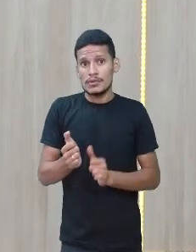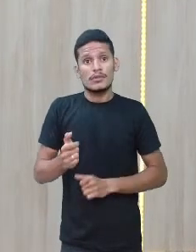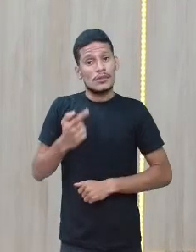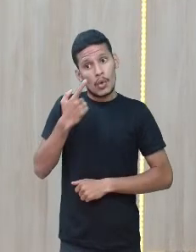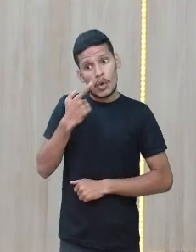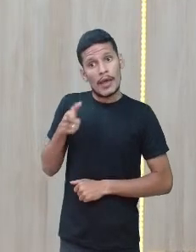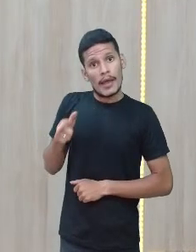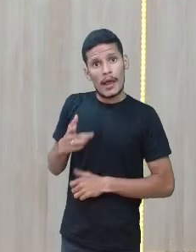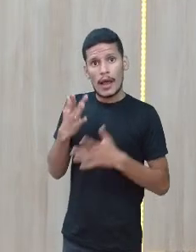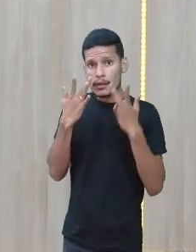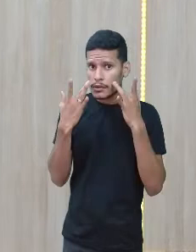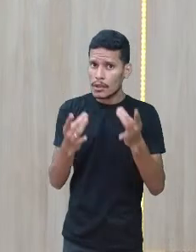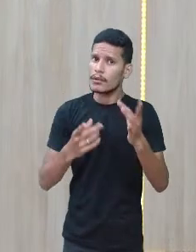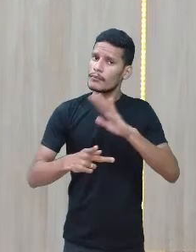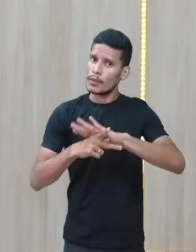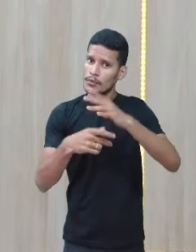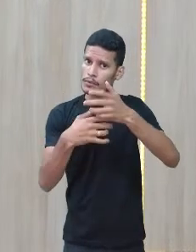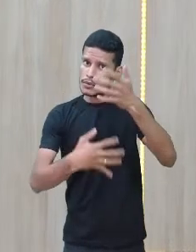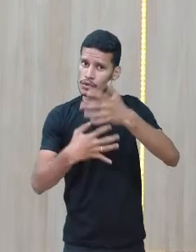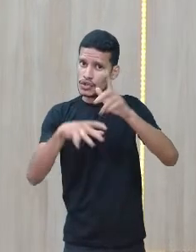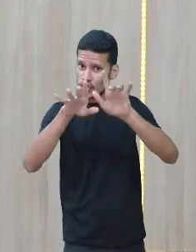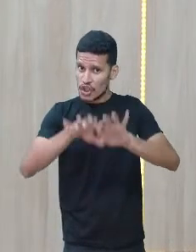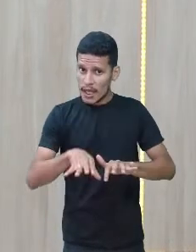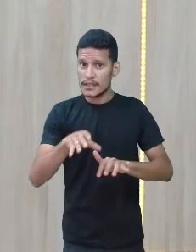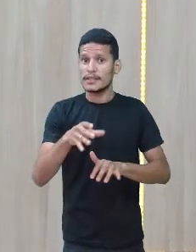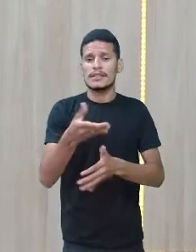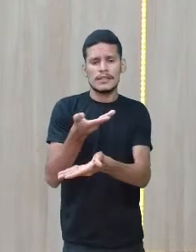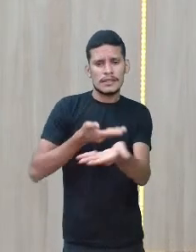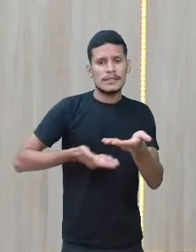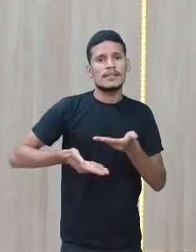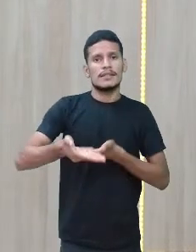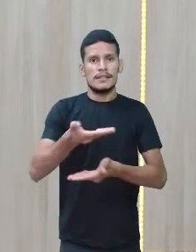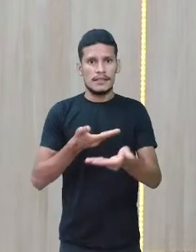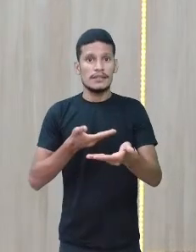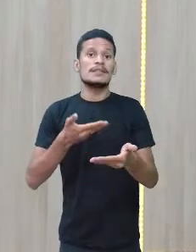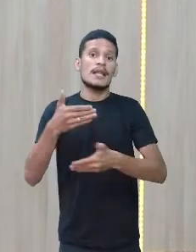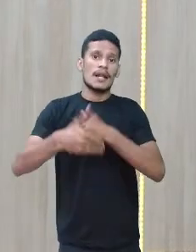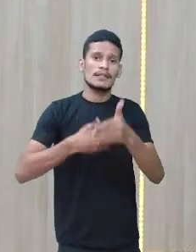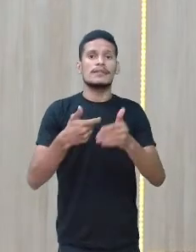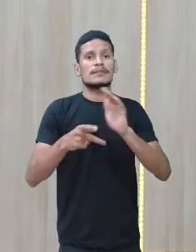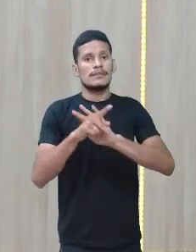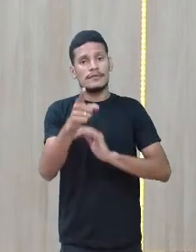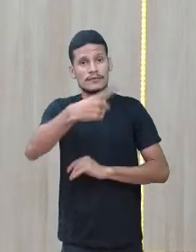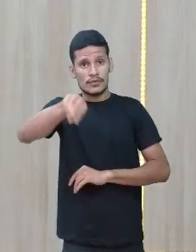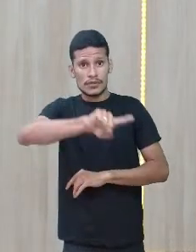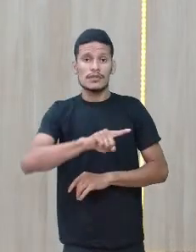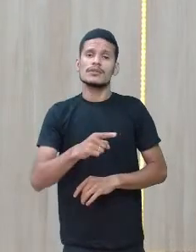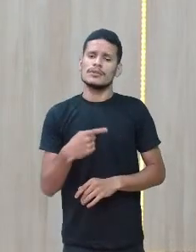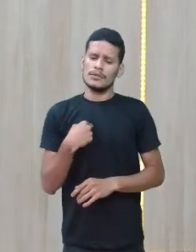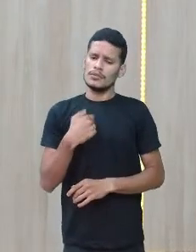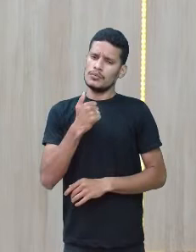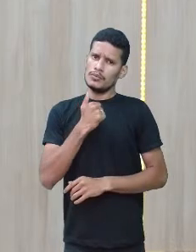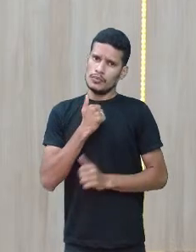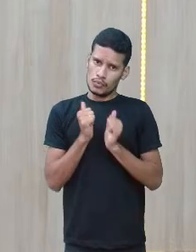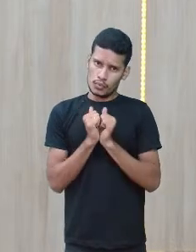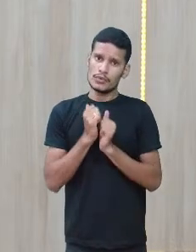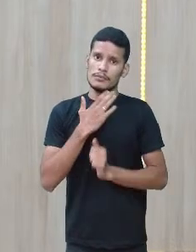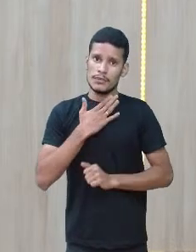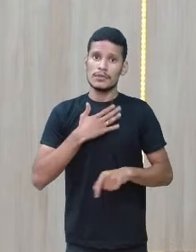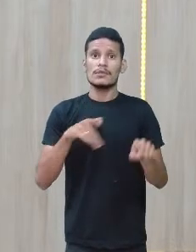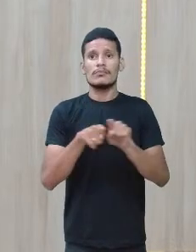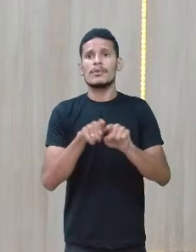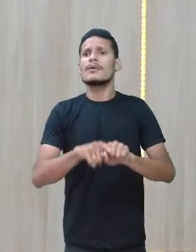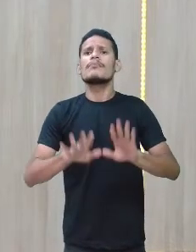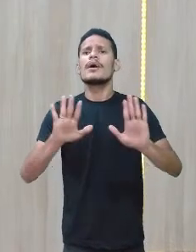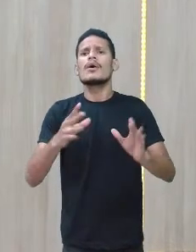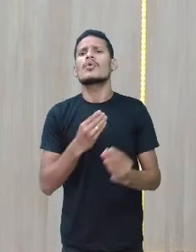ficar atenta para falar interagir, fazer essa interação entre vocês e eu, E aí, mas como Ellen,